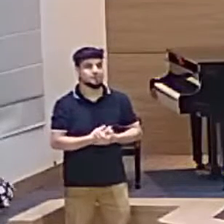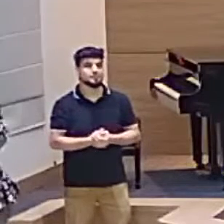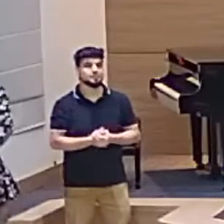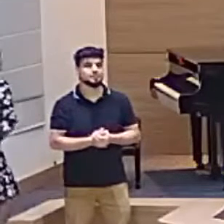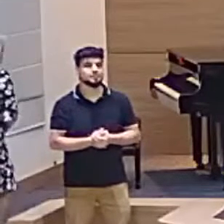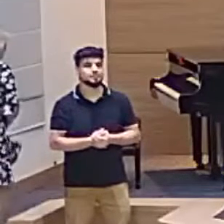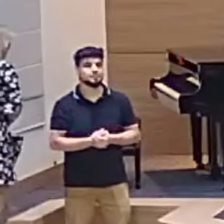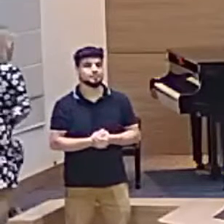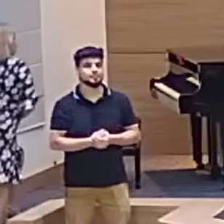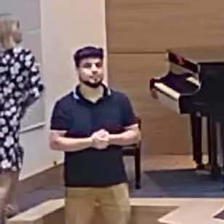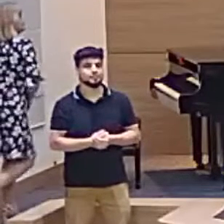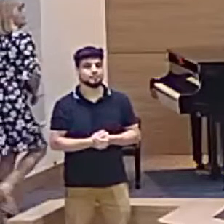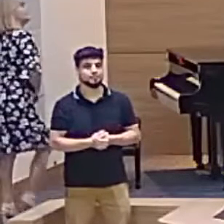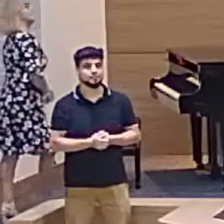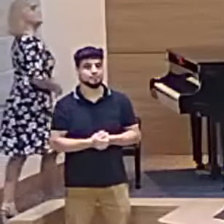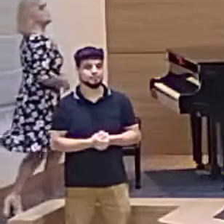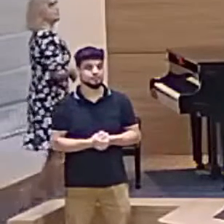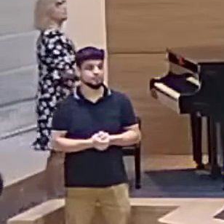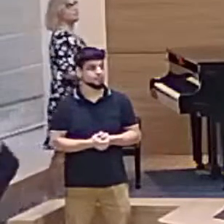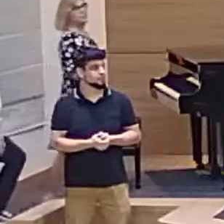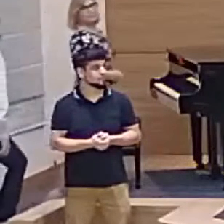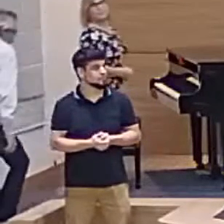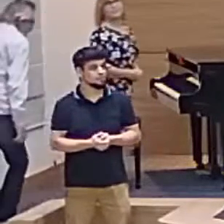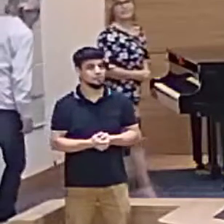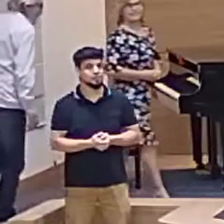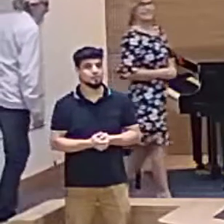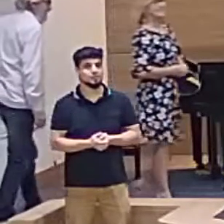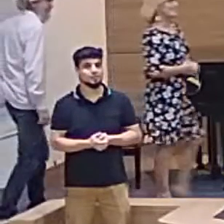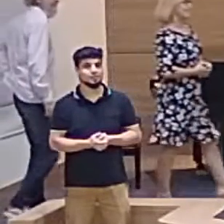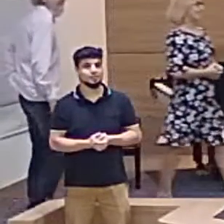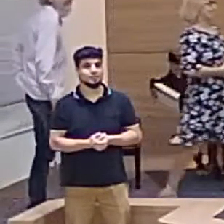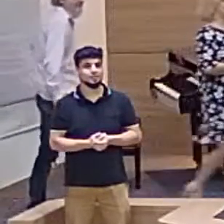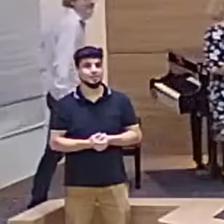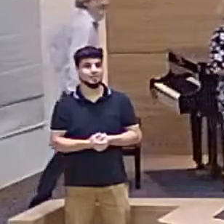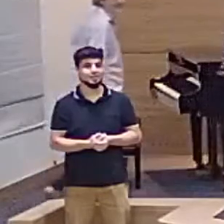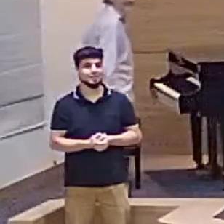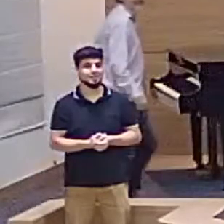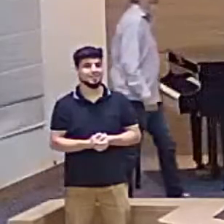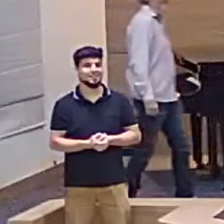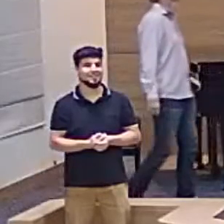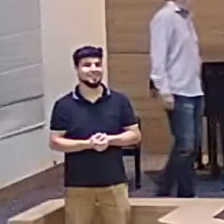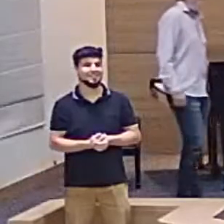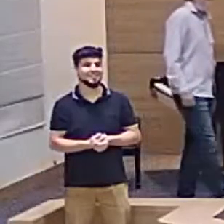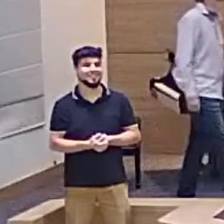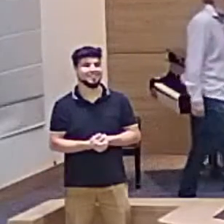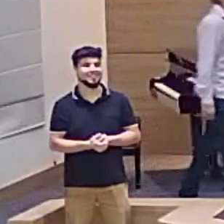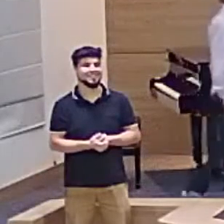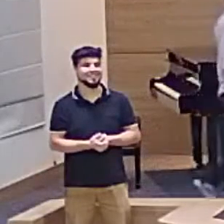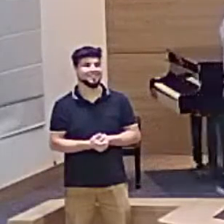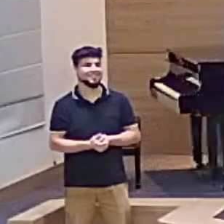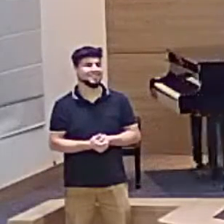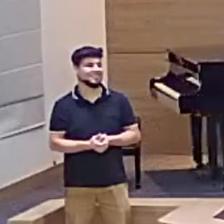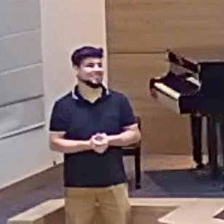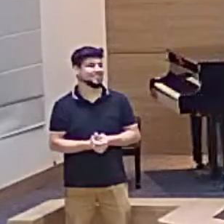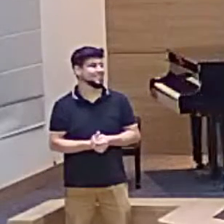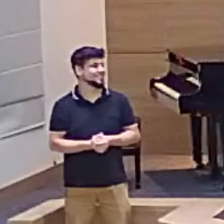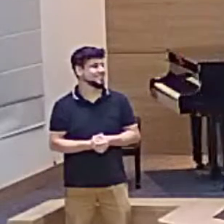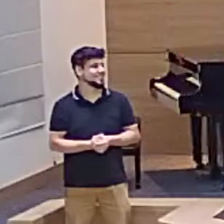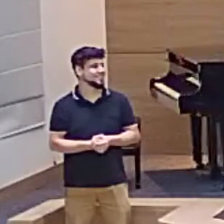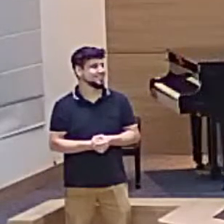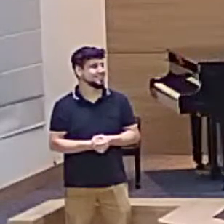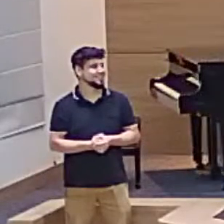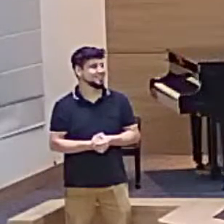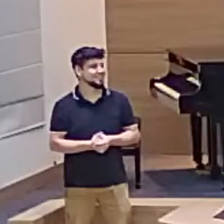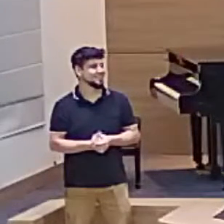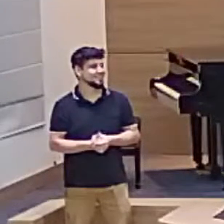e isso fique tranquilo que vai ter registro aqui Silvana você vai sair bonito na foto Fique tranquilo pode ser isso aí Vem cá ele tá